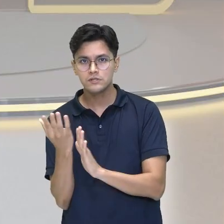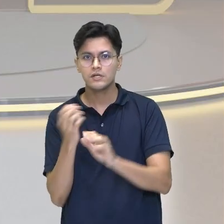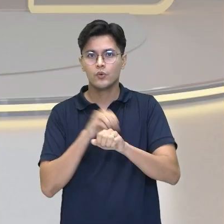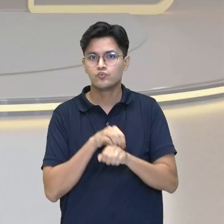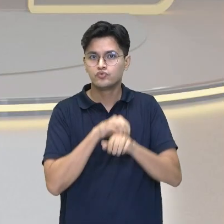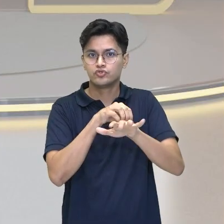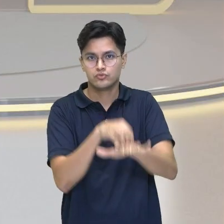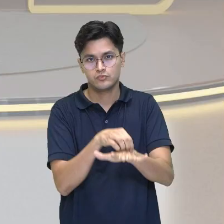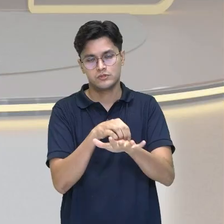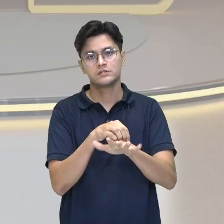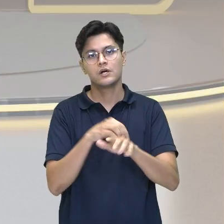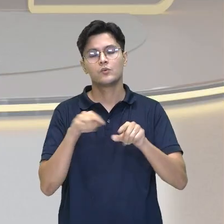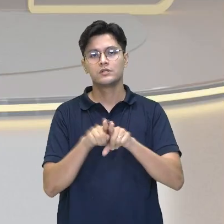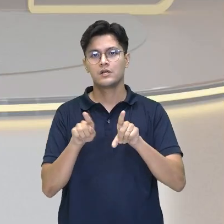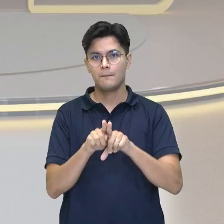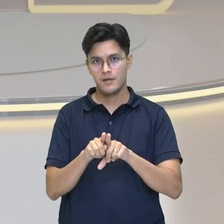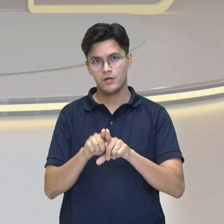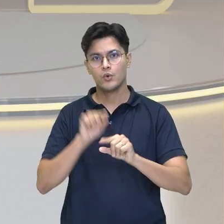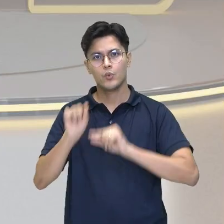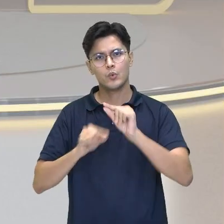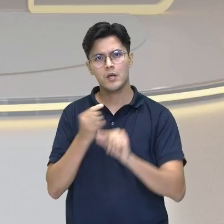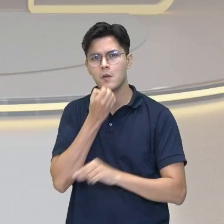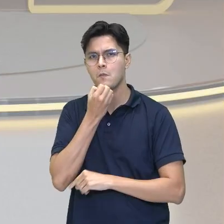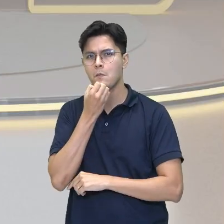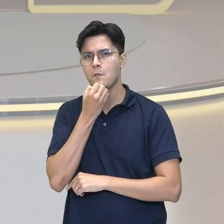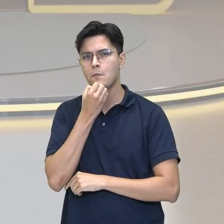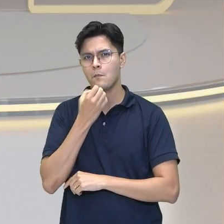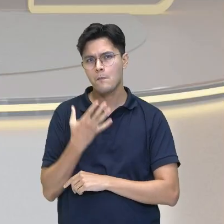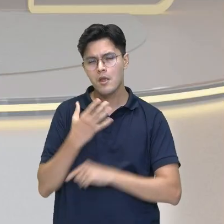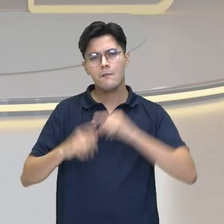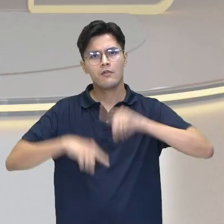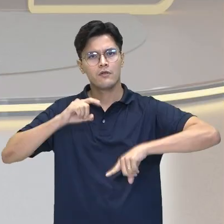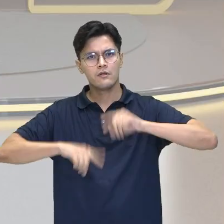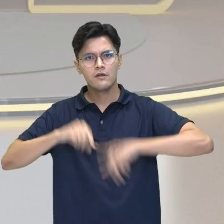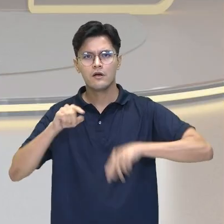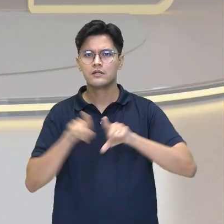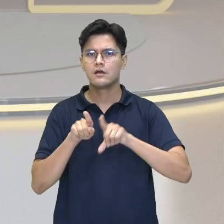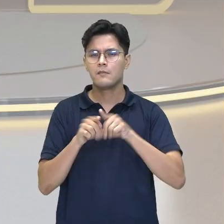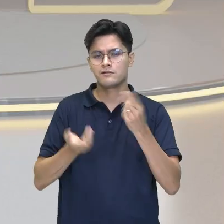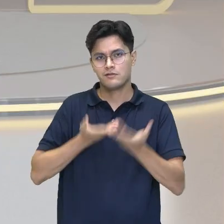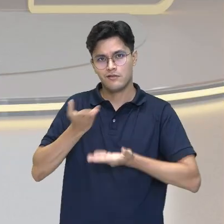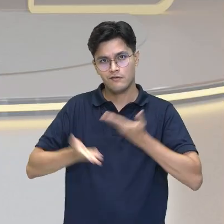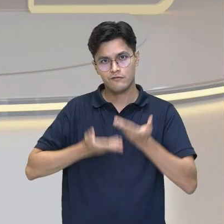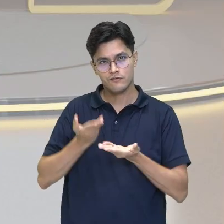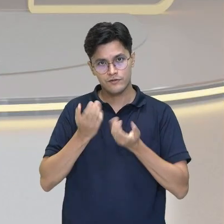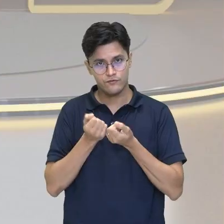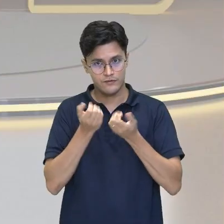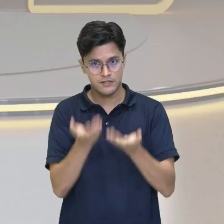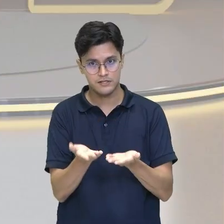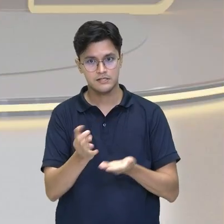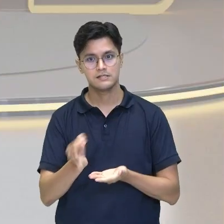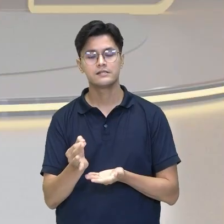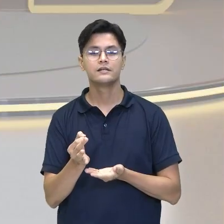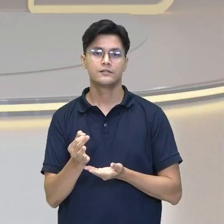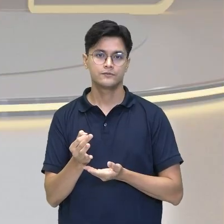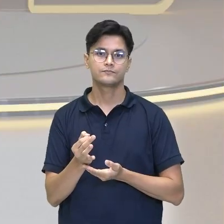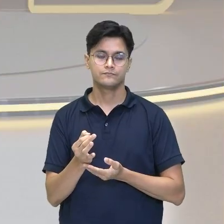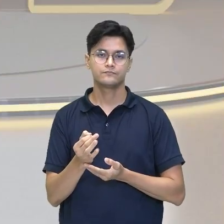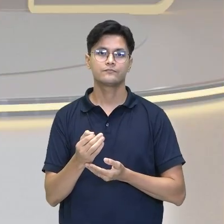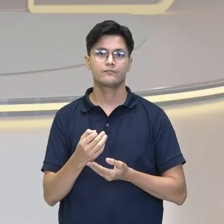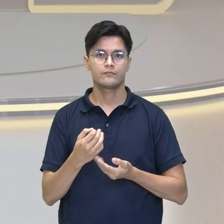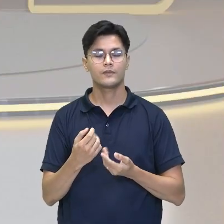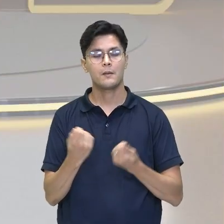bens e serviços. A economia deve considerar questões sociais e ambientais, né?